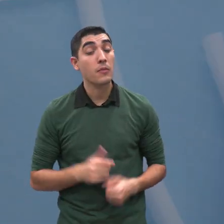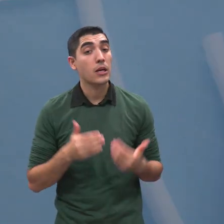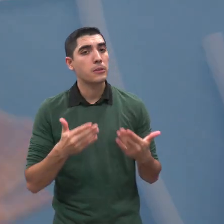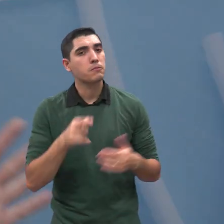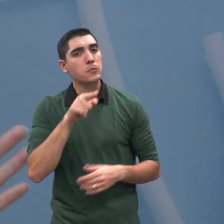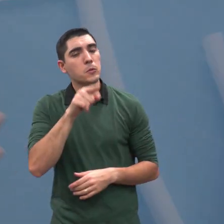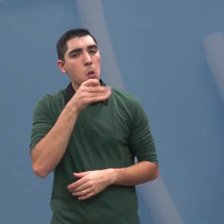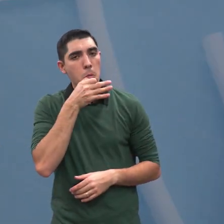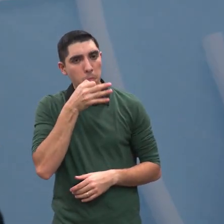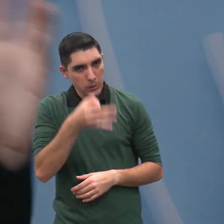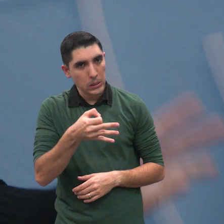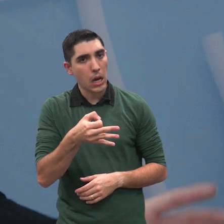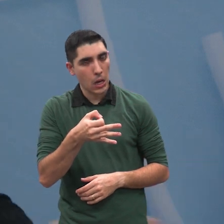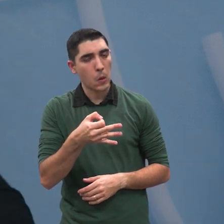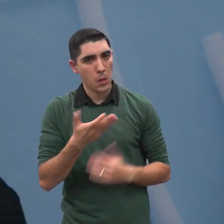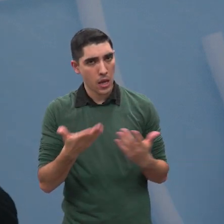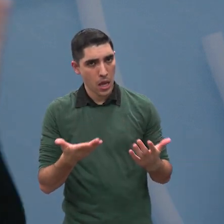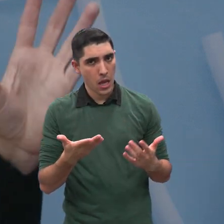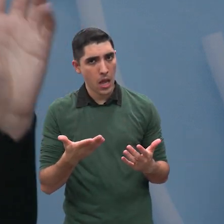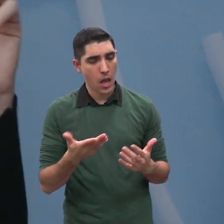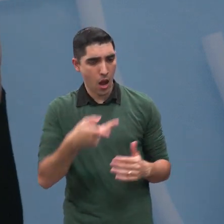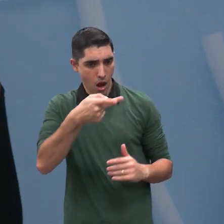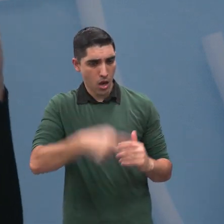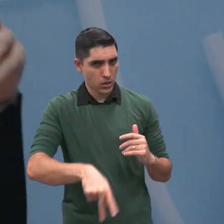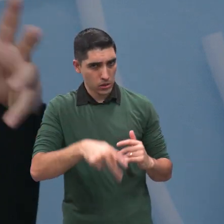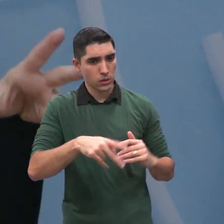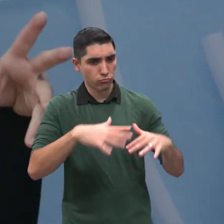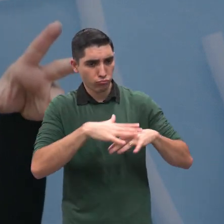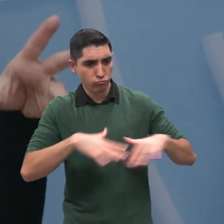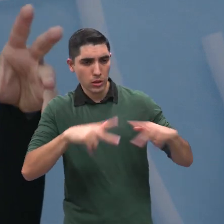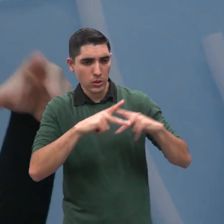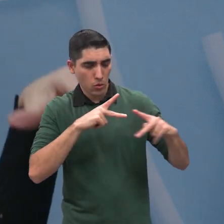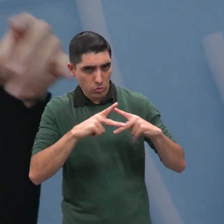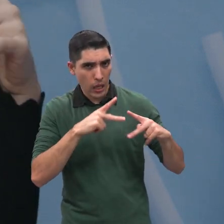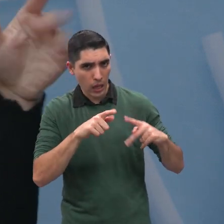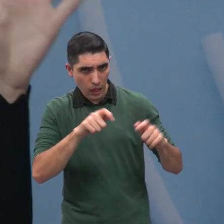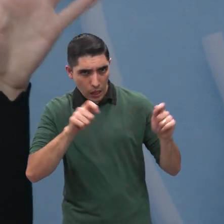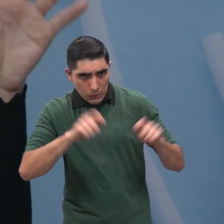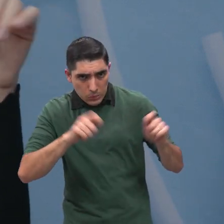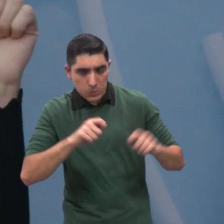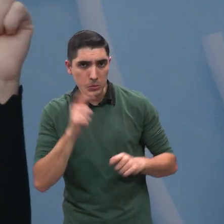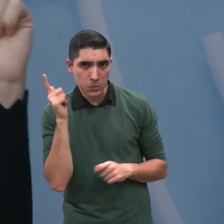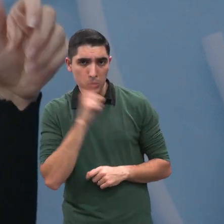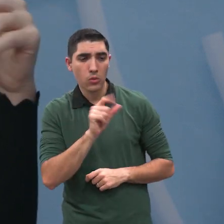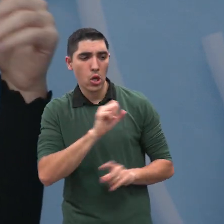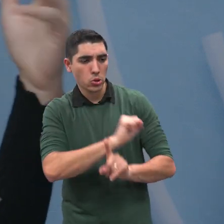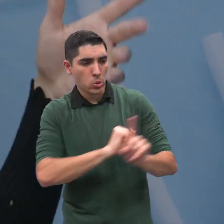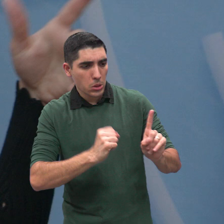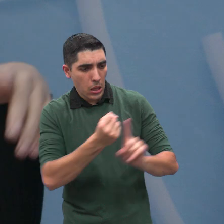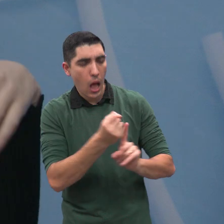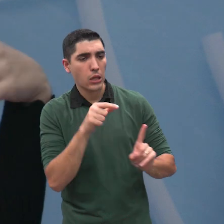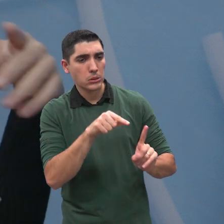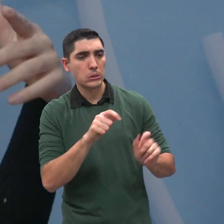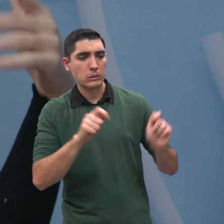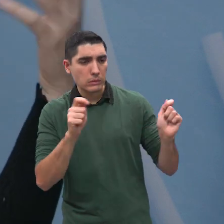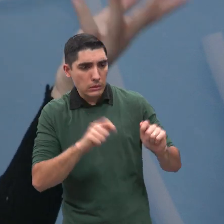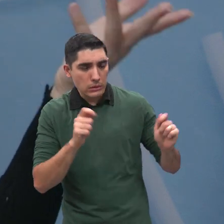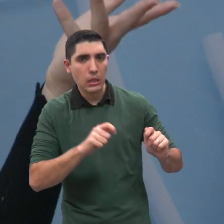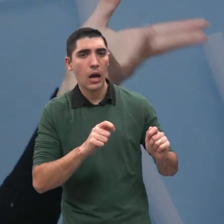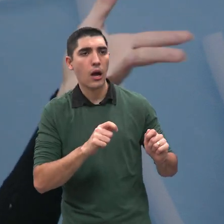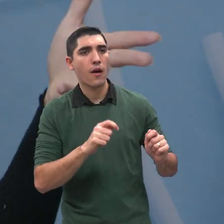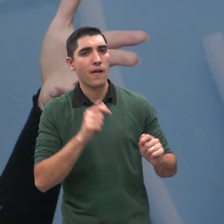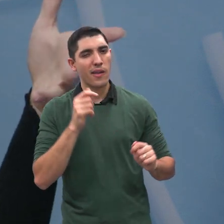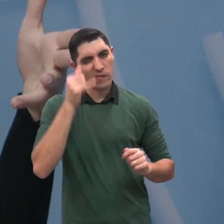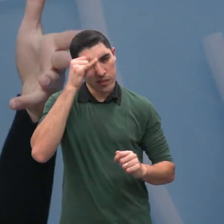você acha que a gente está caminhando, que é possível? Vamos falar a nossa realidade de São José dos Campos, a gente ir construindo uma sociedade com cada vez